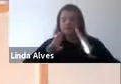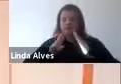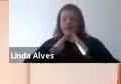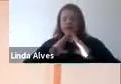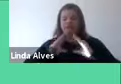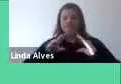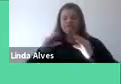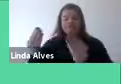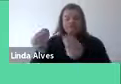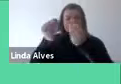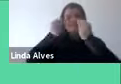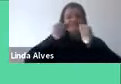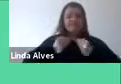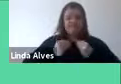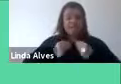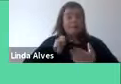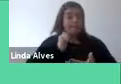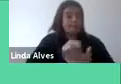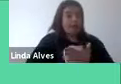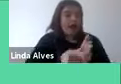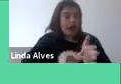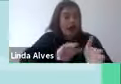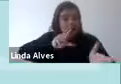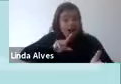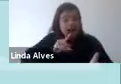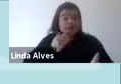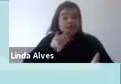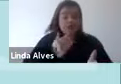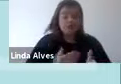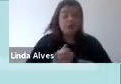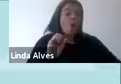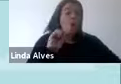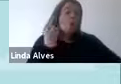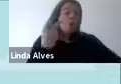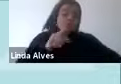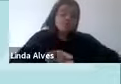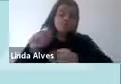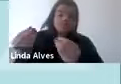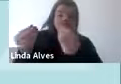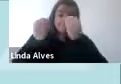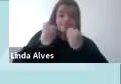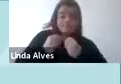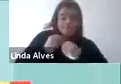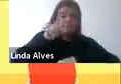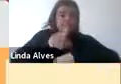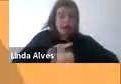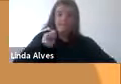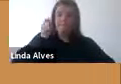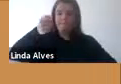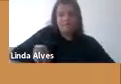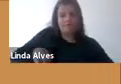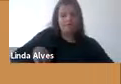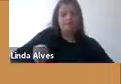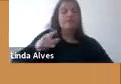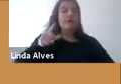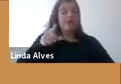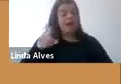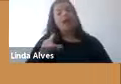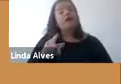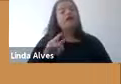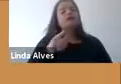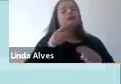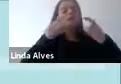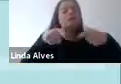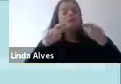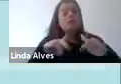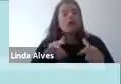pagamento previamente, durante o pedido ou no momento da entrega. E no mesmo instante, o estabelecimento já recebe